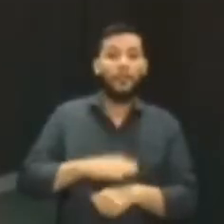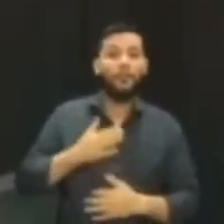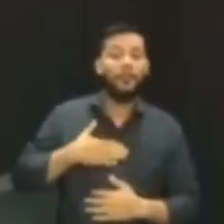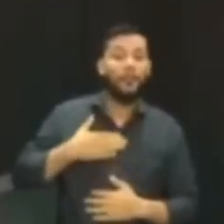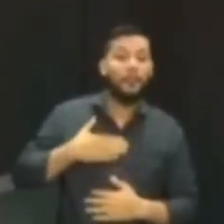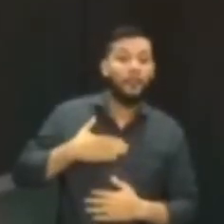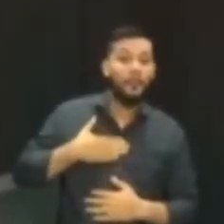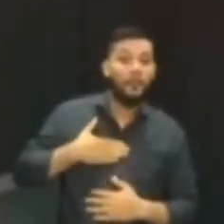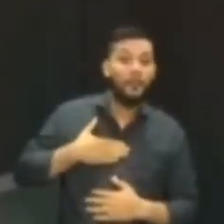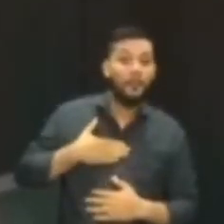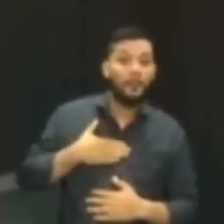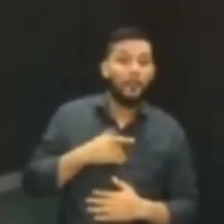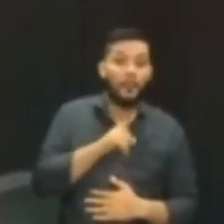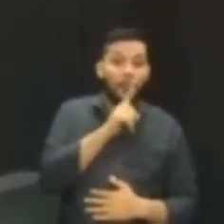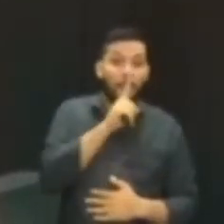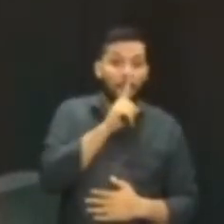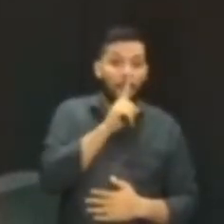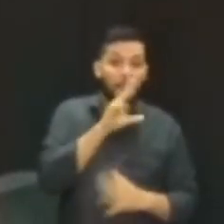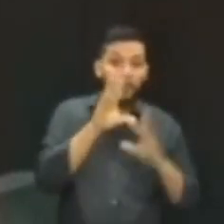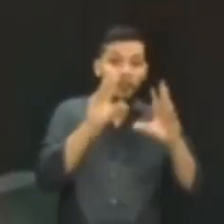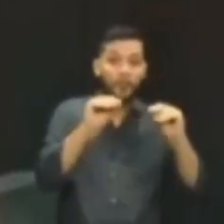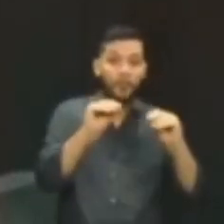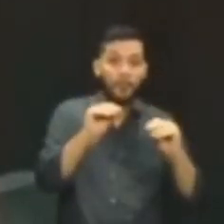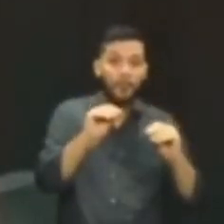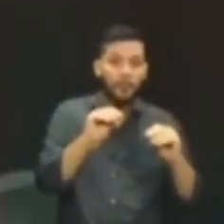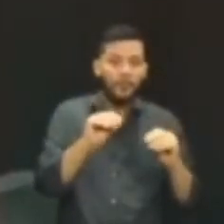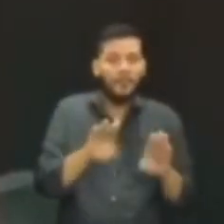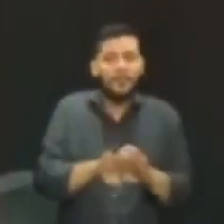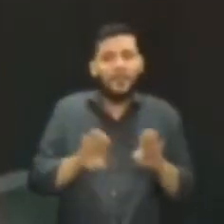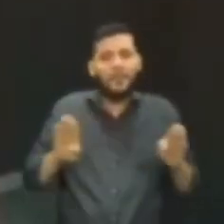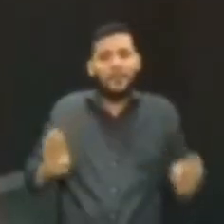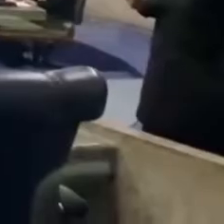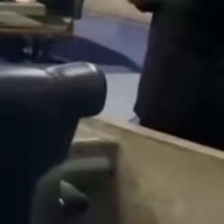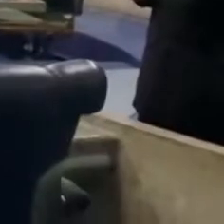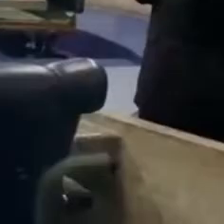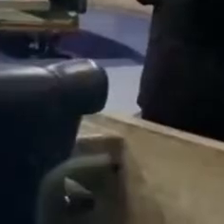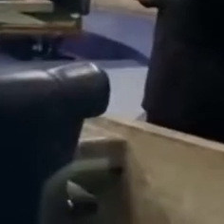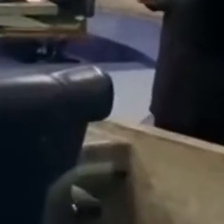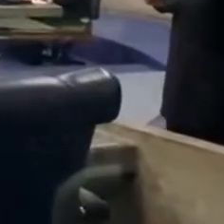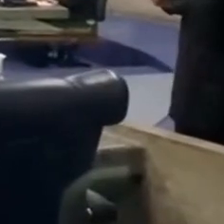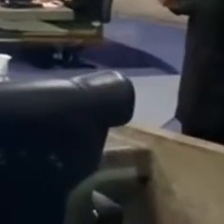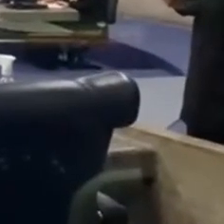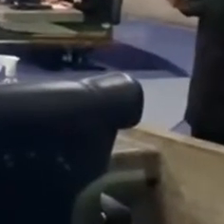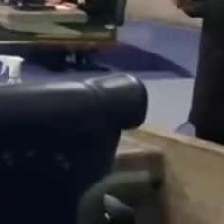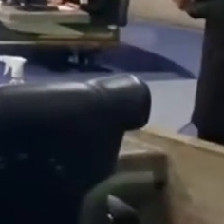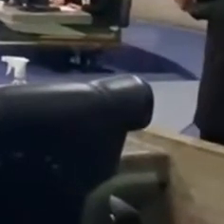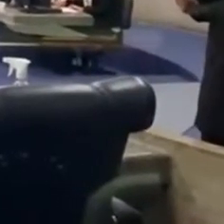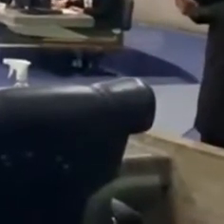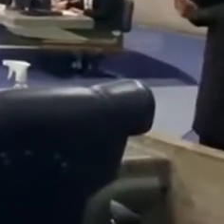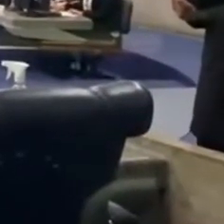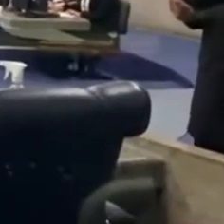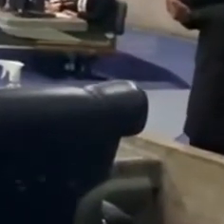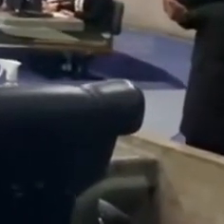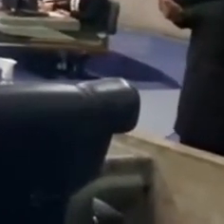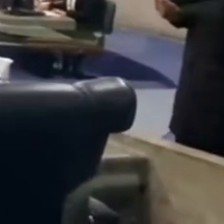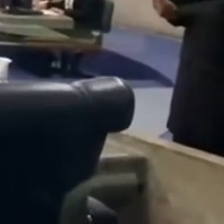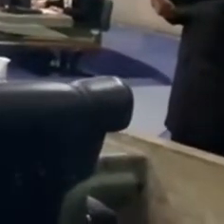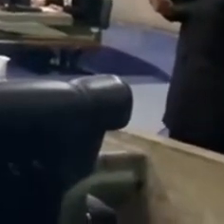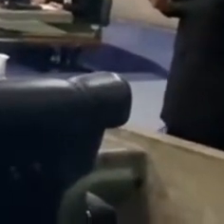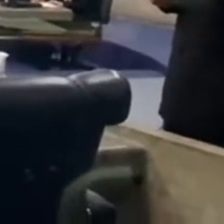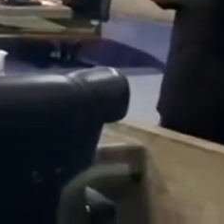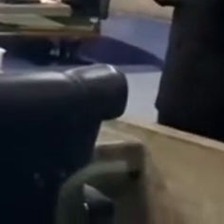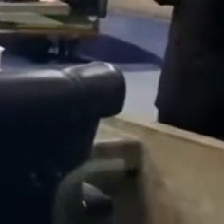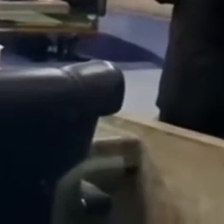Elmano. Cale a boca, que o tempo... Não, eu tô na tribuna. Eu respeito a casa. Eu respeito a casa. Eu não